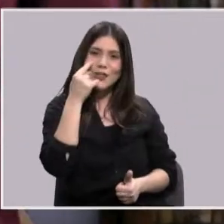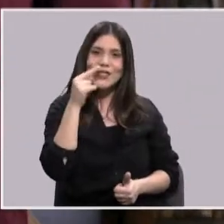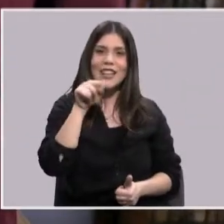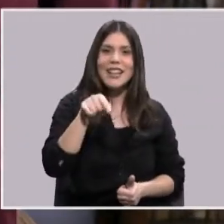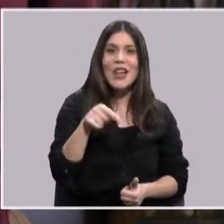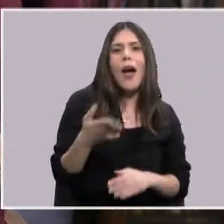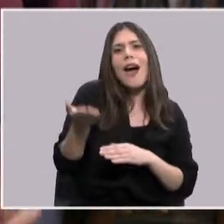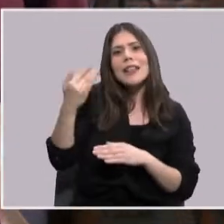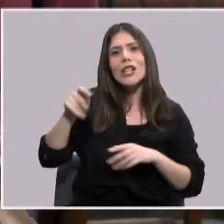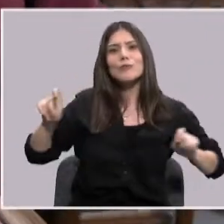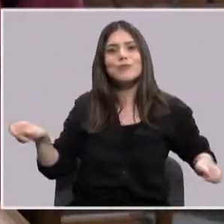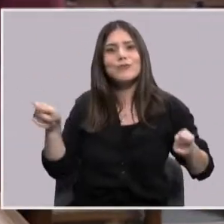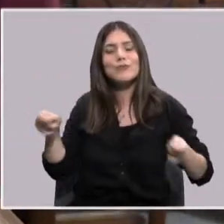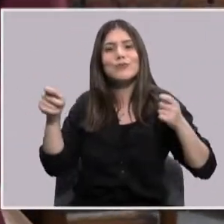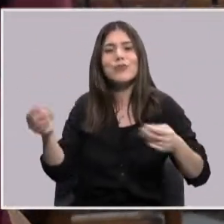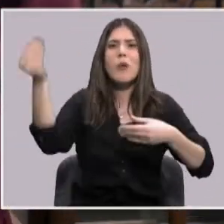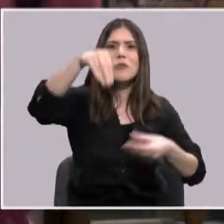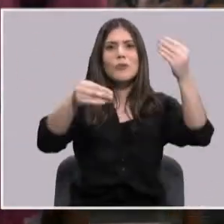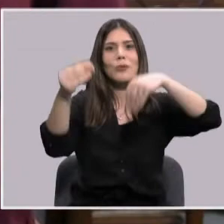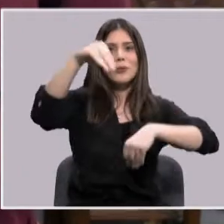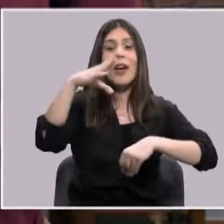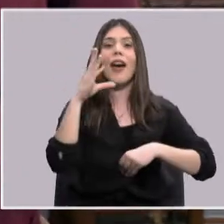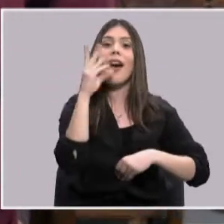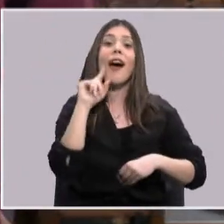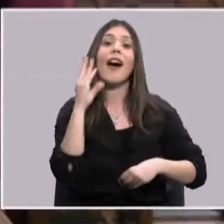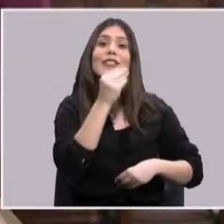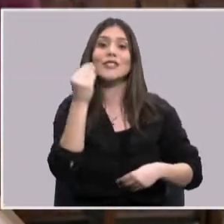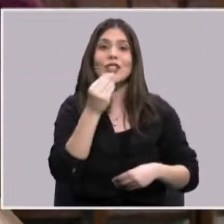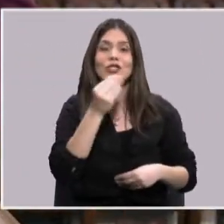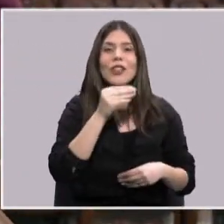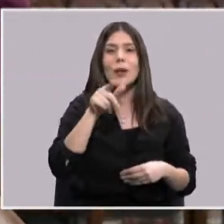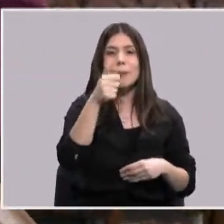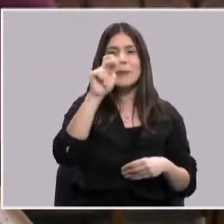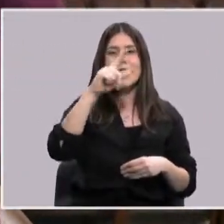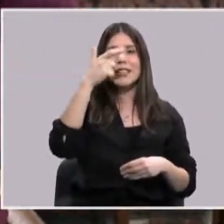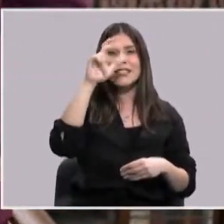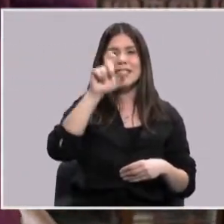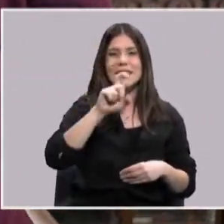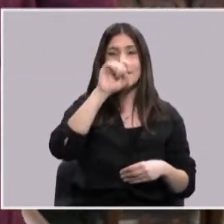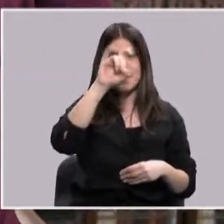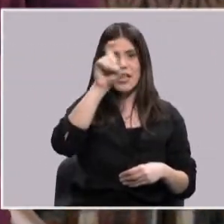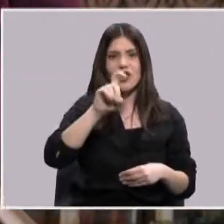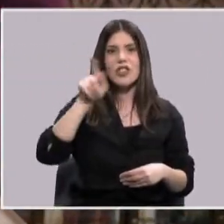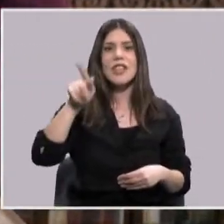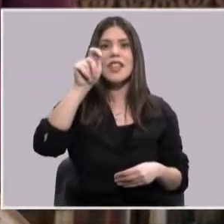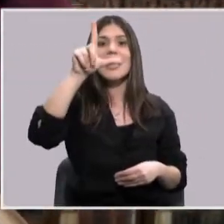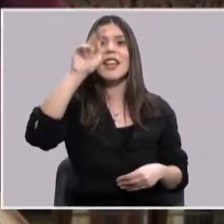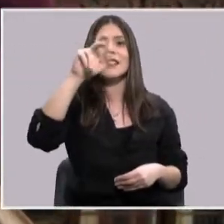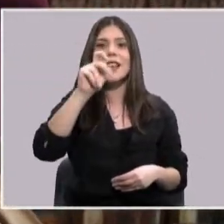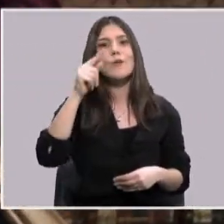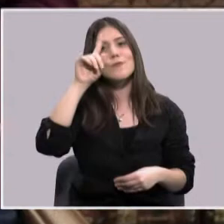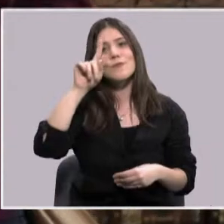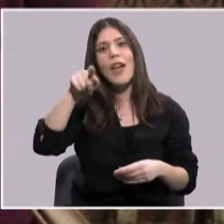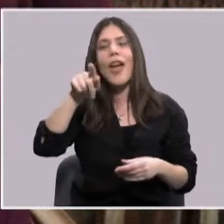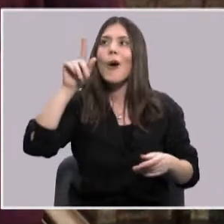conhecer todo o processo que existe por detrás de uma campanha eleitoral? As alunas Beatriz Esperança e Elsa Nogueira mostram que uma